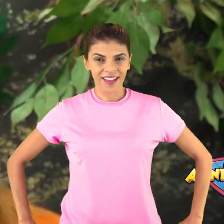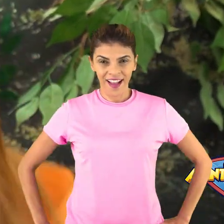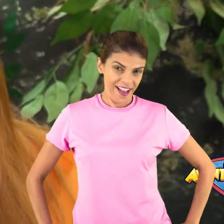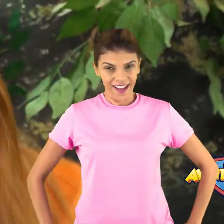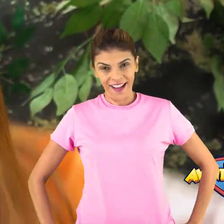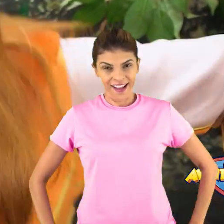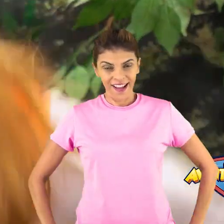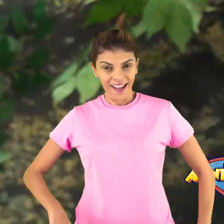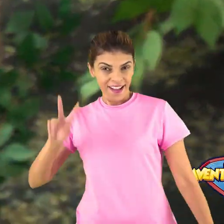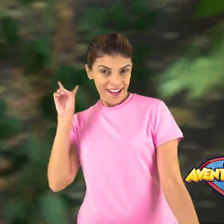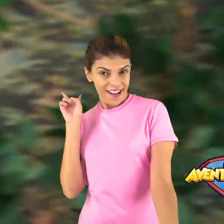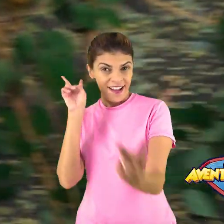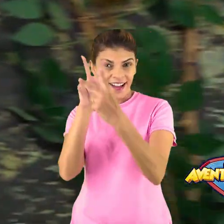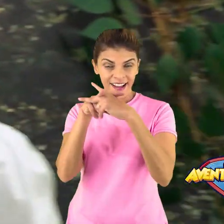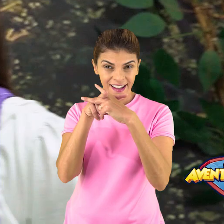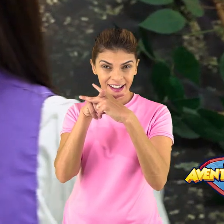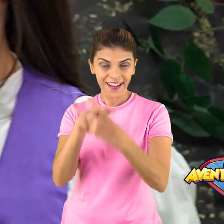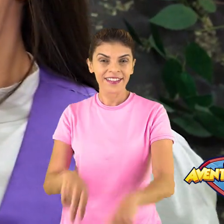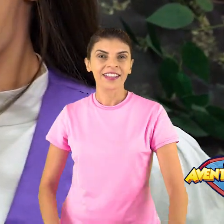Atacar!